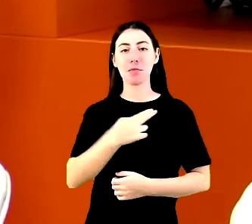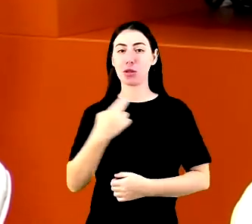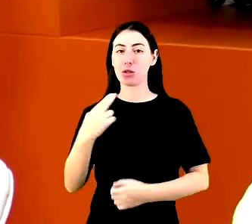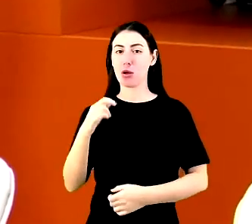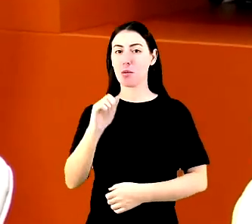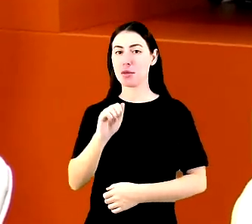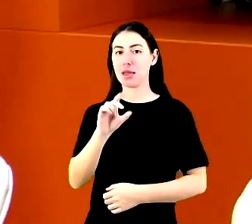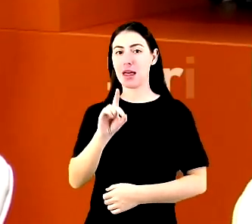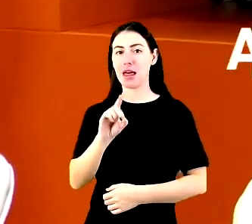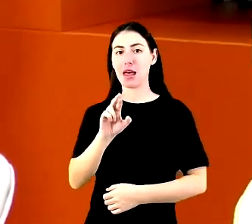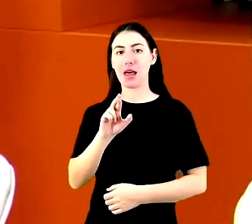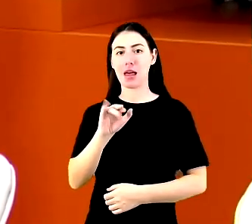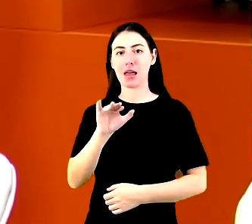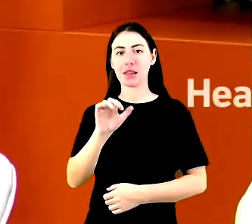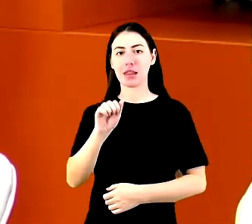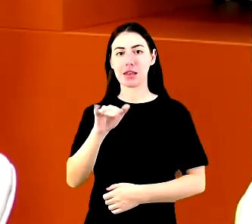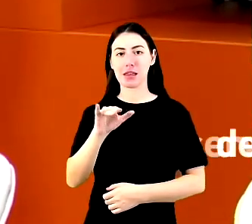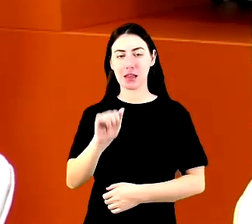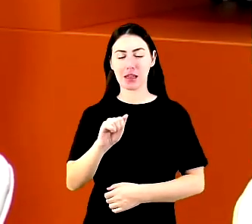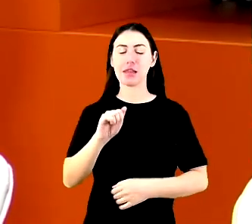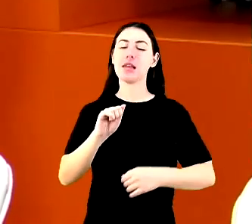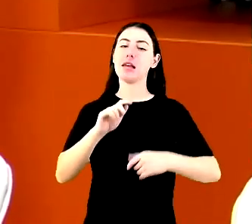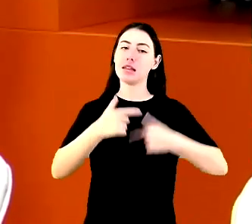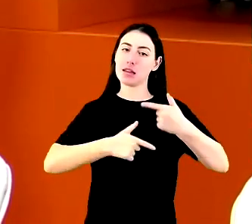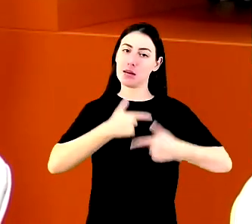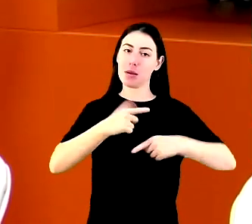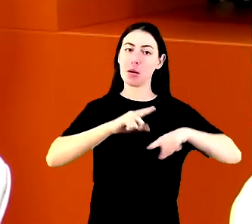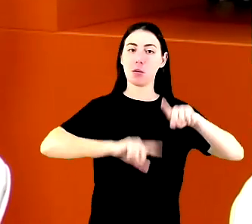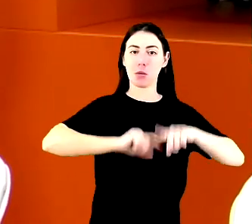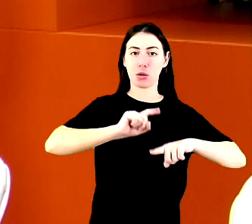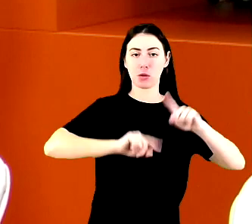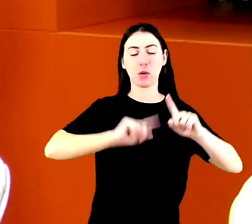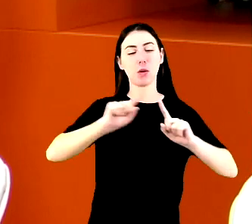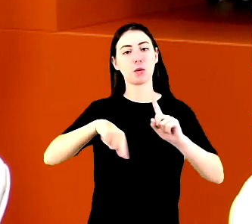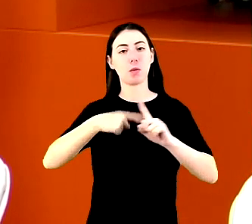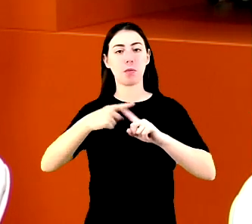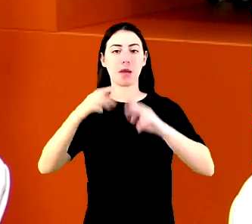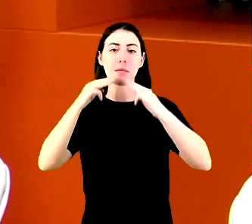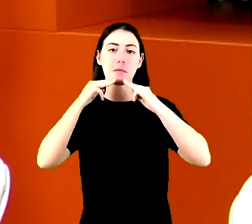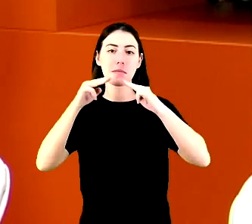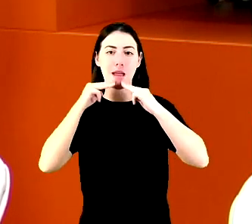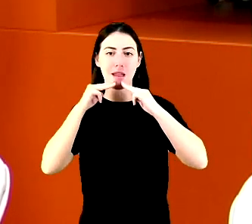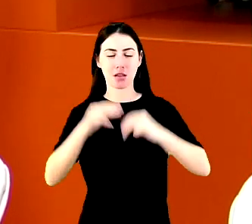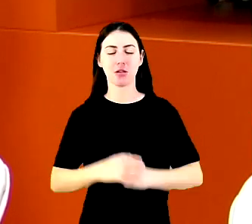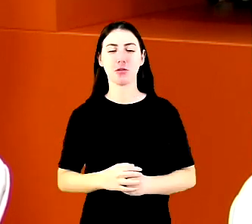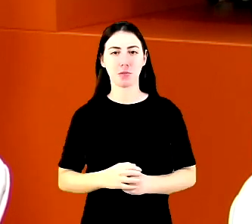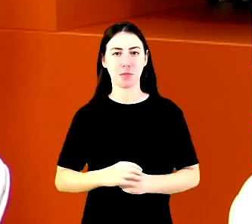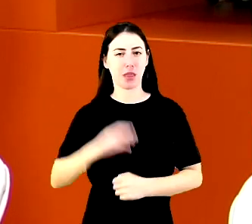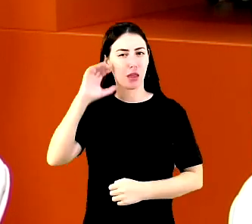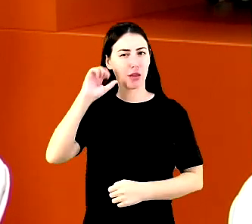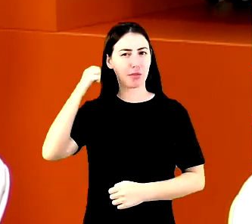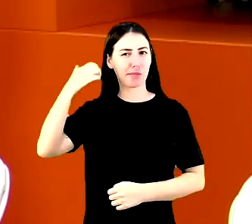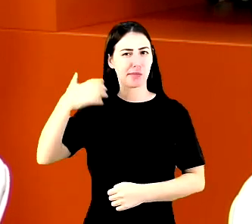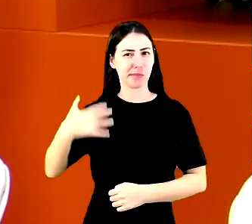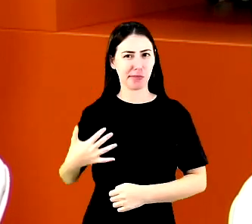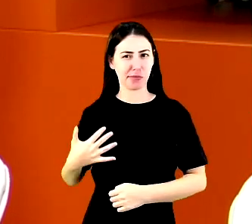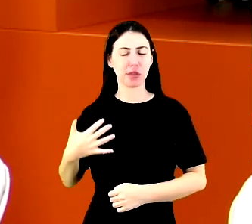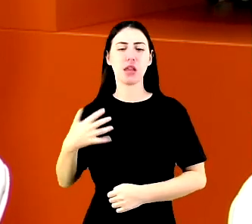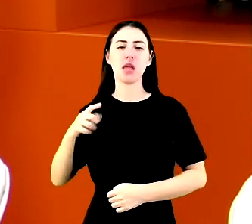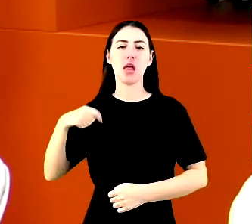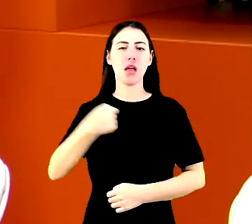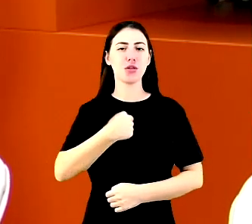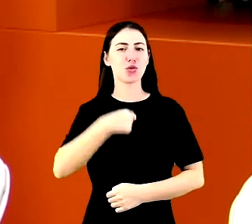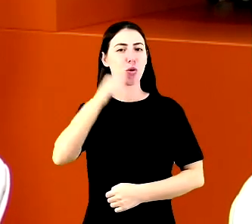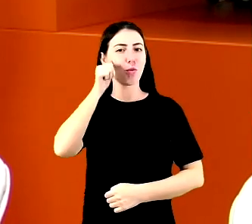serviços financeiros. Sou mulher oriental, posso falar nem branca, né?